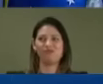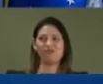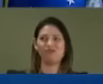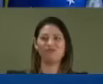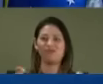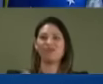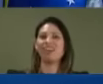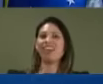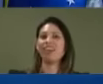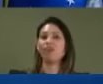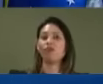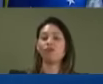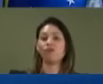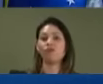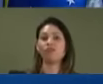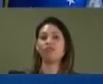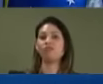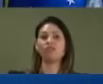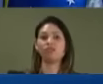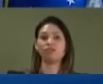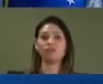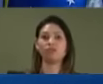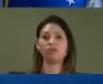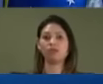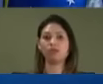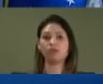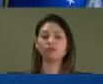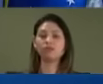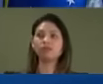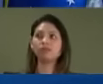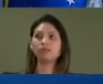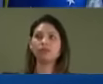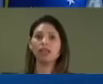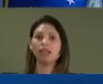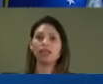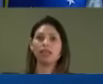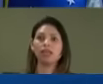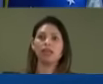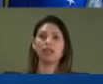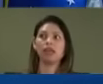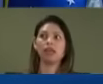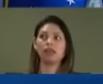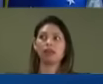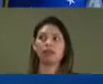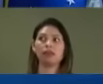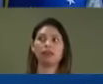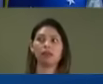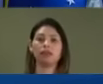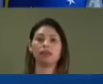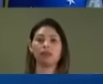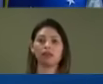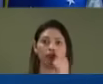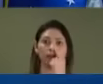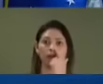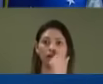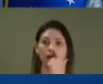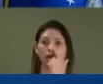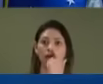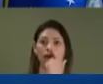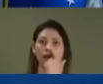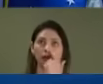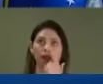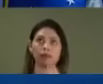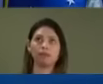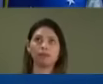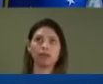Federal. Hoje ela presidida por um craque, que é o Carlos Antônio Vieira Fernandes, que eu conheci